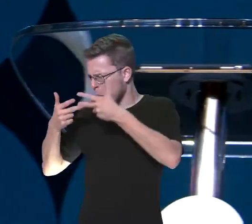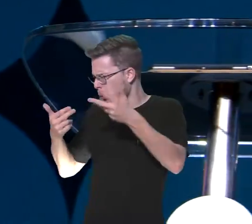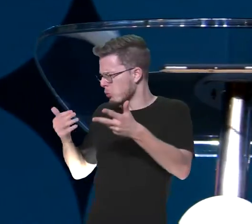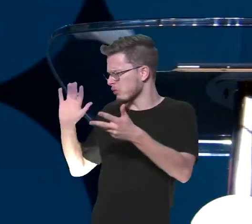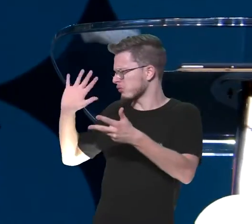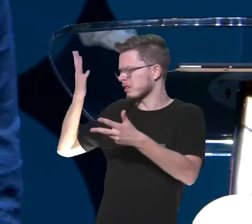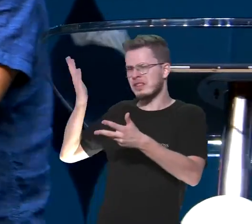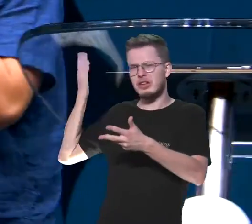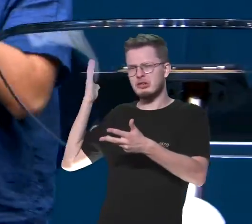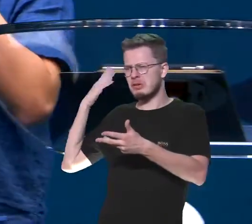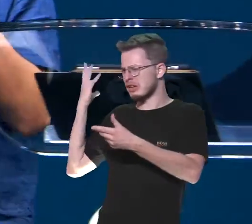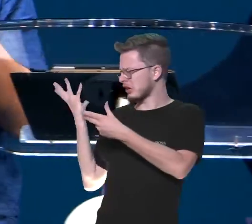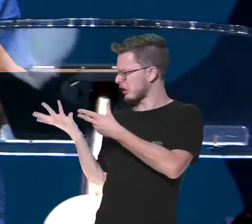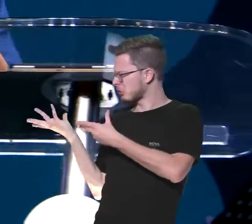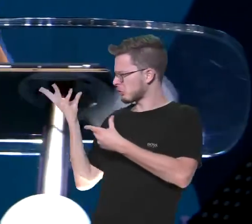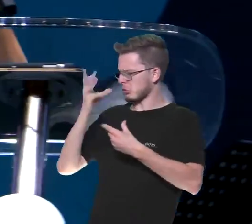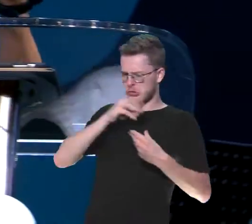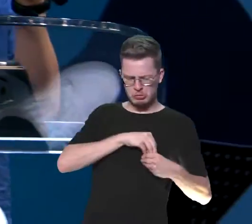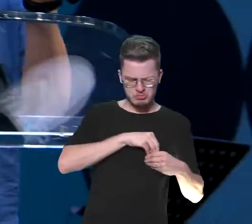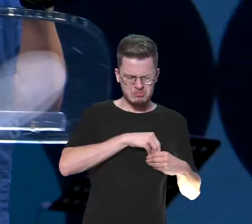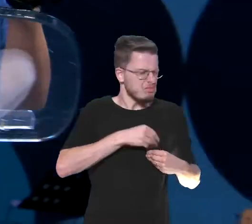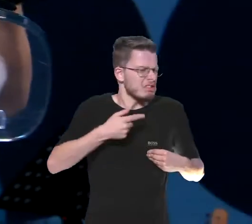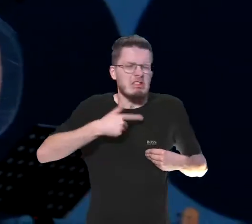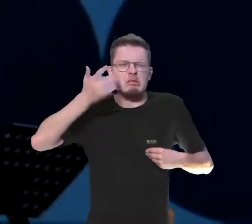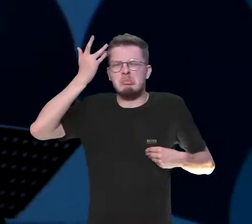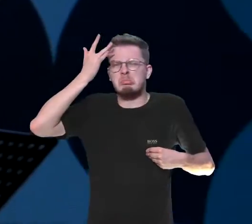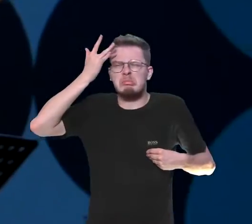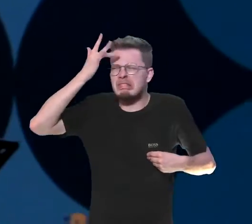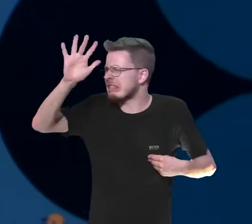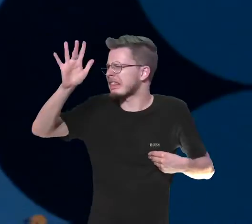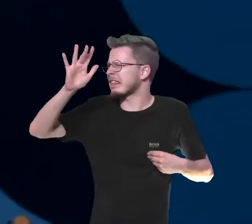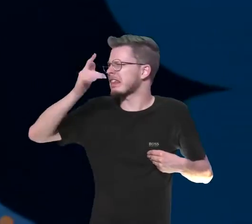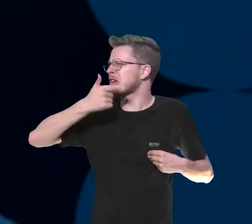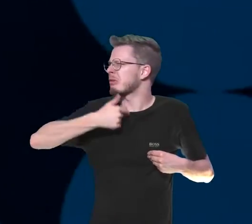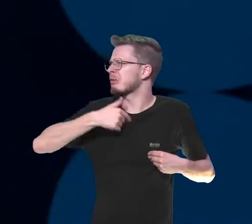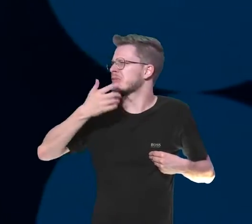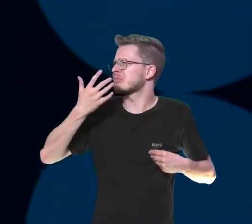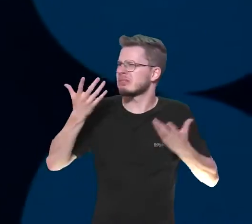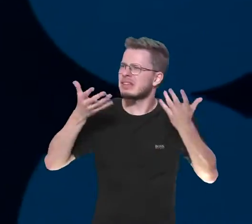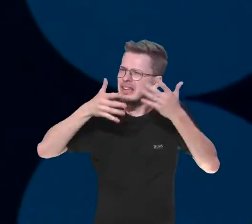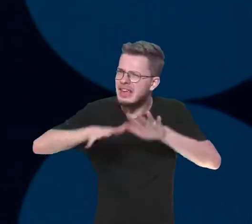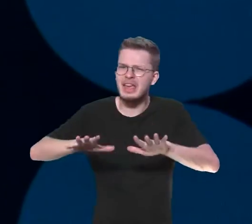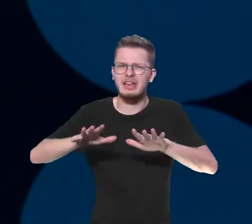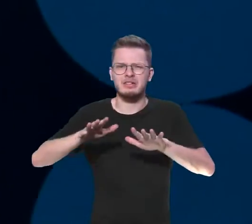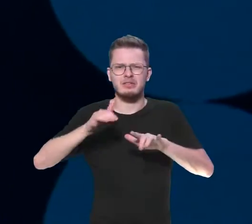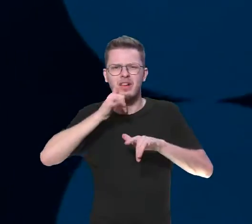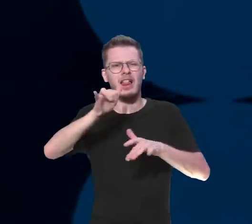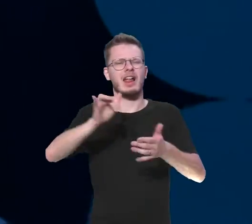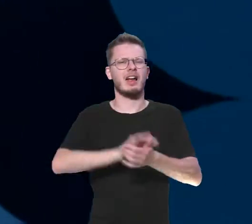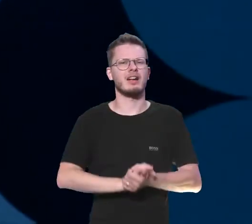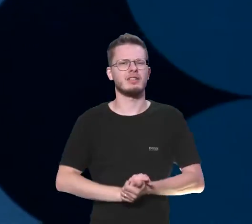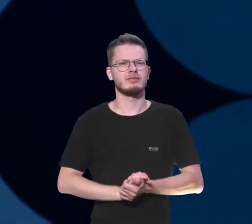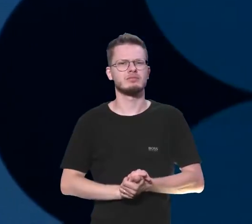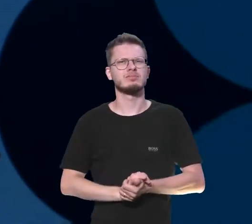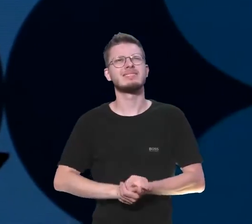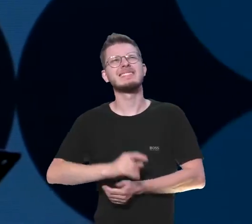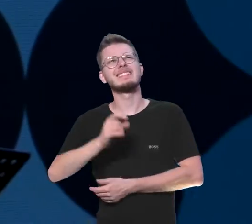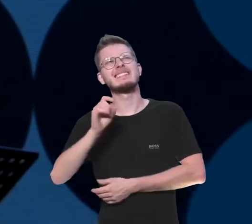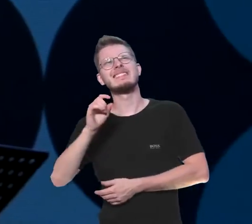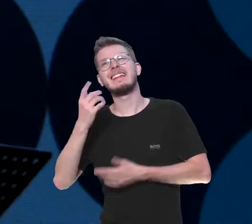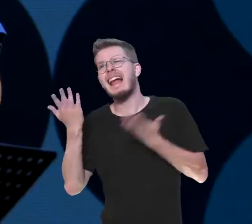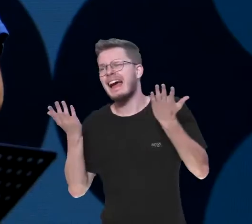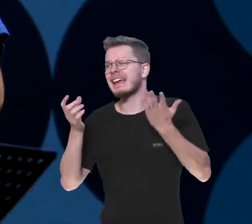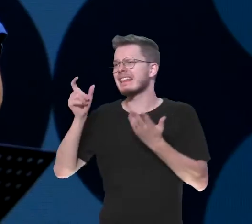amarras aqui dentro do meu coração, que nem mesmo eu quero admitir para mim? Será que existe algum tipo de pessoa que eu não